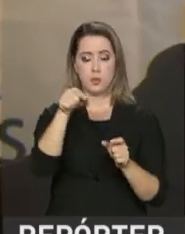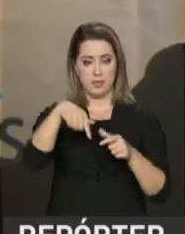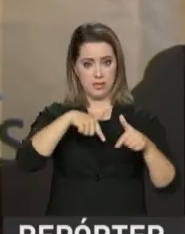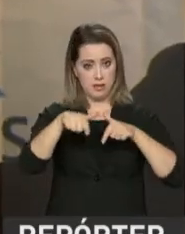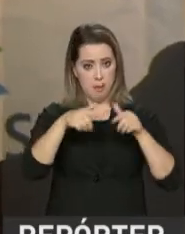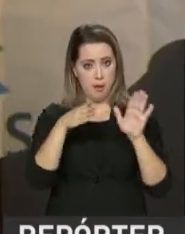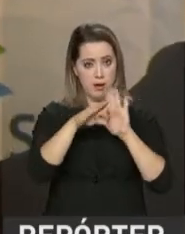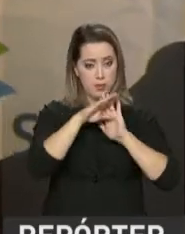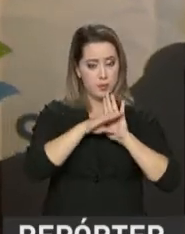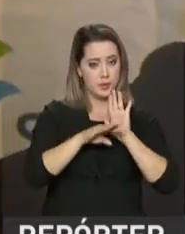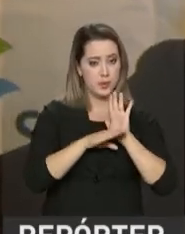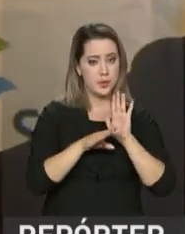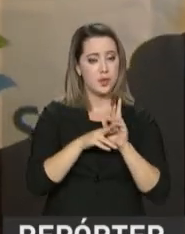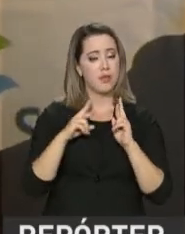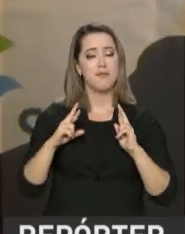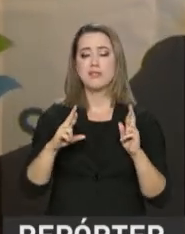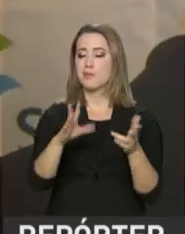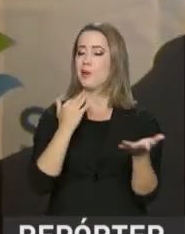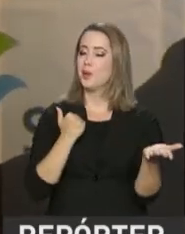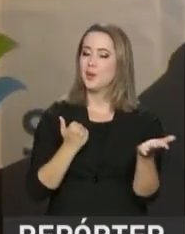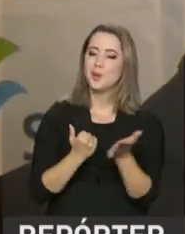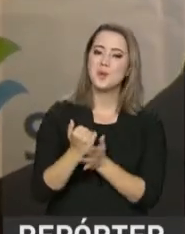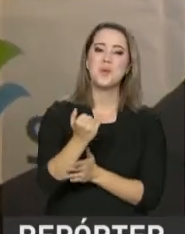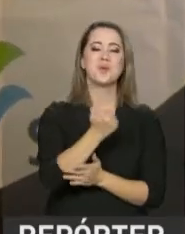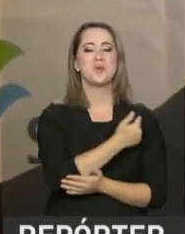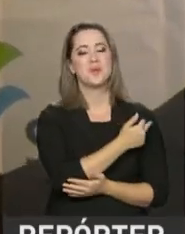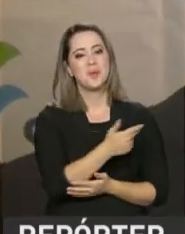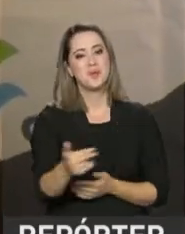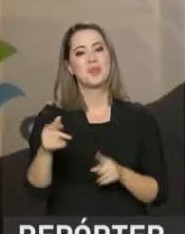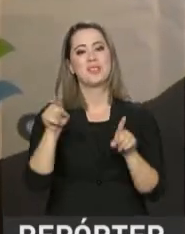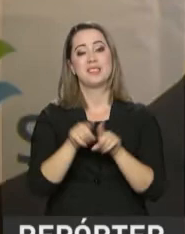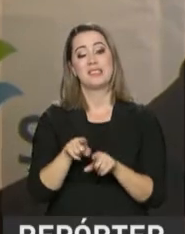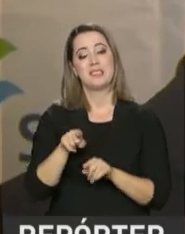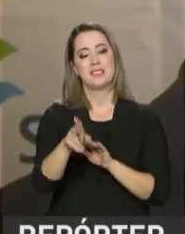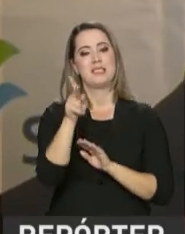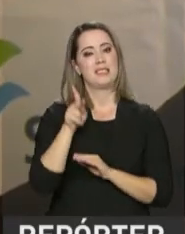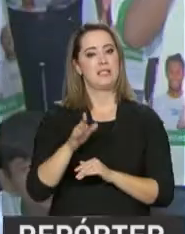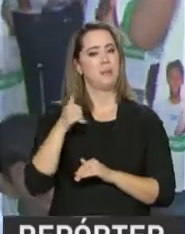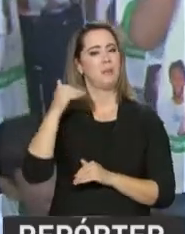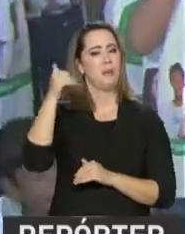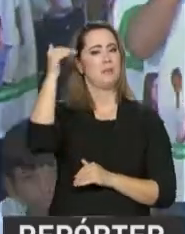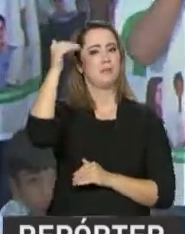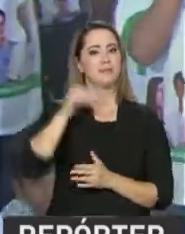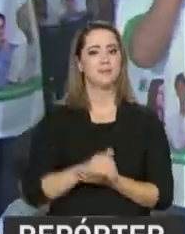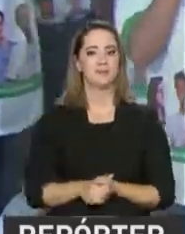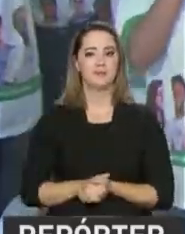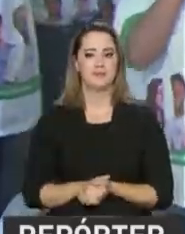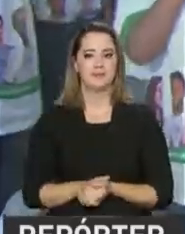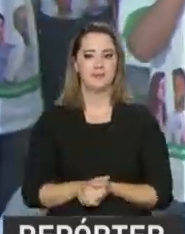e espero que eles continuem aí por muito tempo esse projeto e cada vez seja maior ainda.